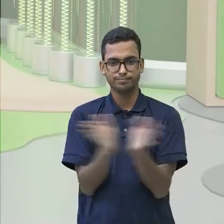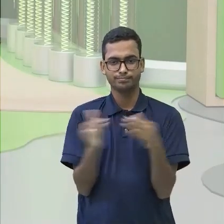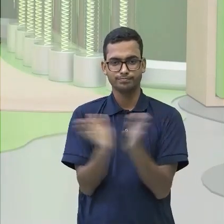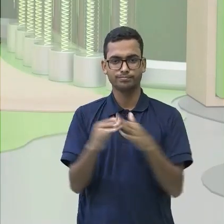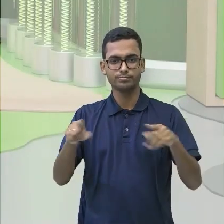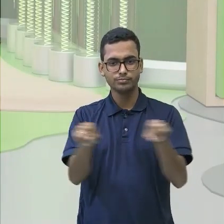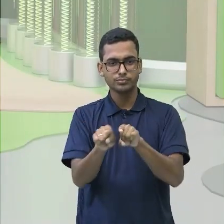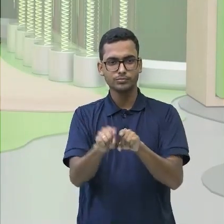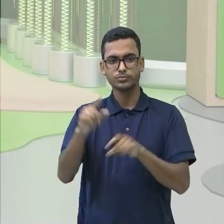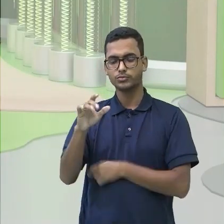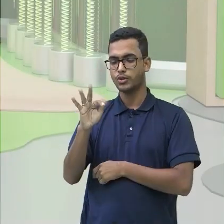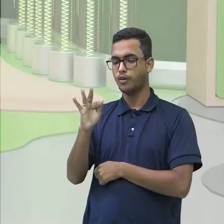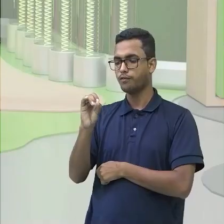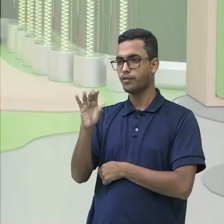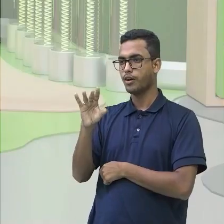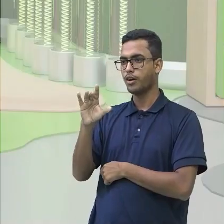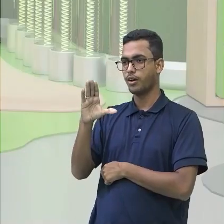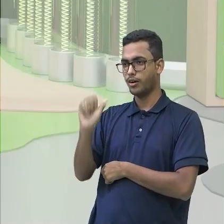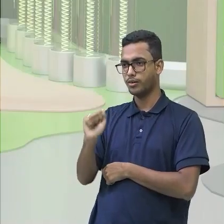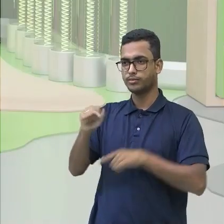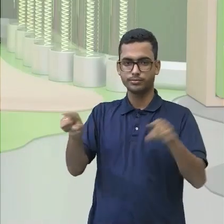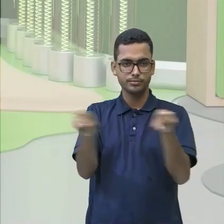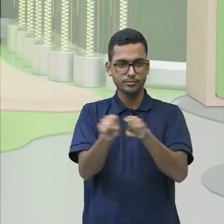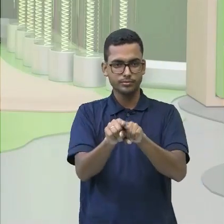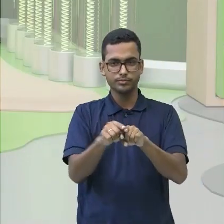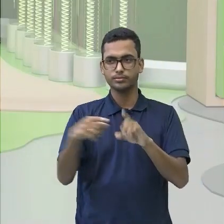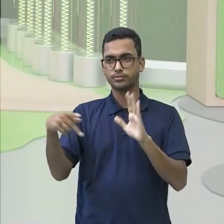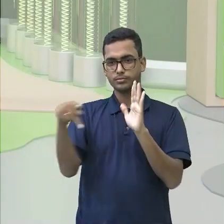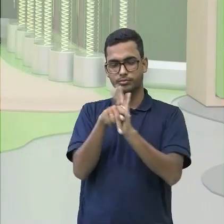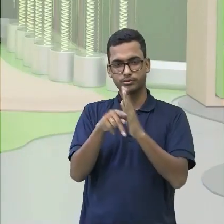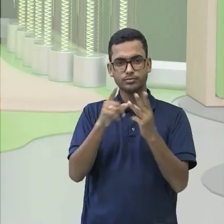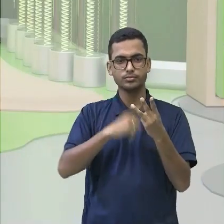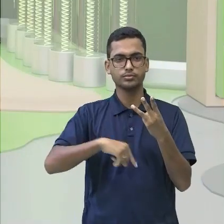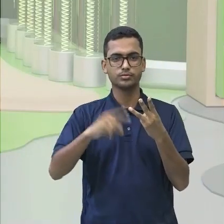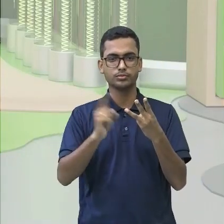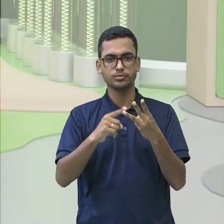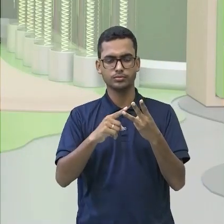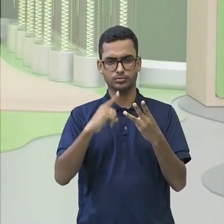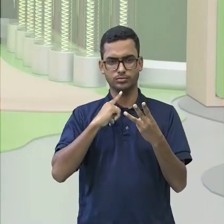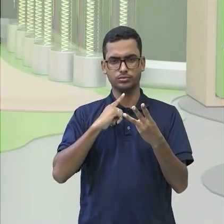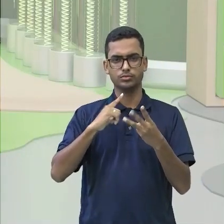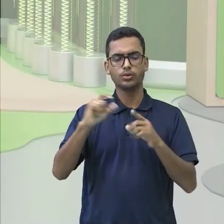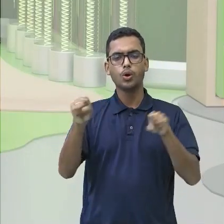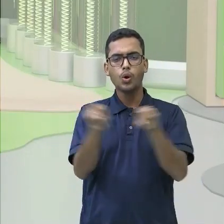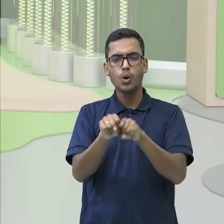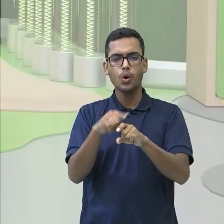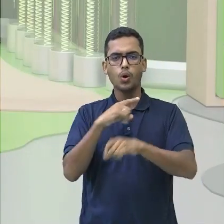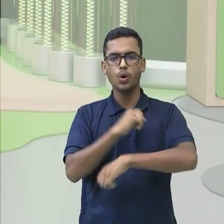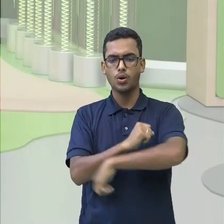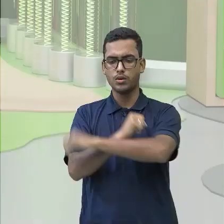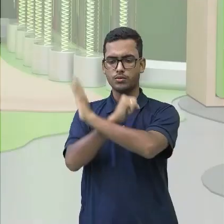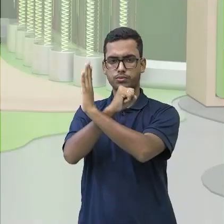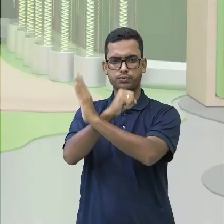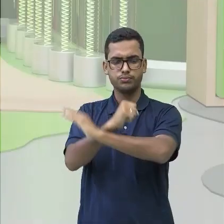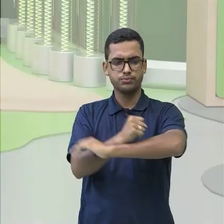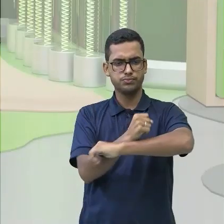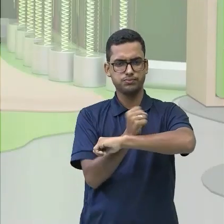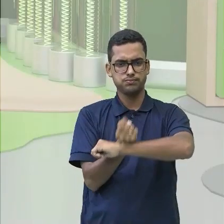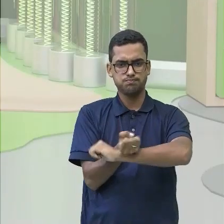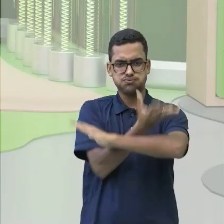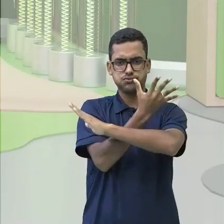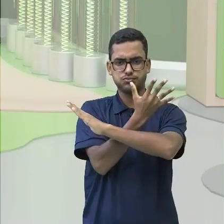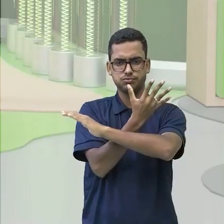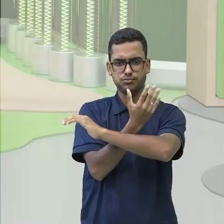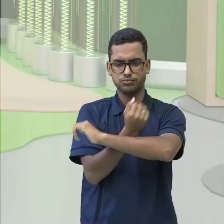vai ter ali a presença de focas, né? Também vai ter a presença de baleias, tá? Mas os pinguins eles vão estar